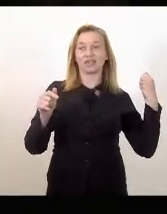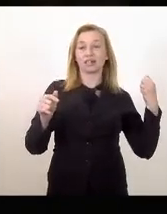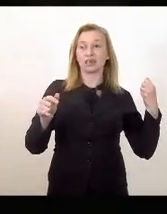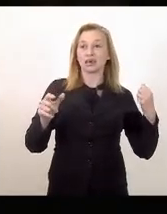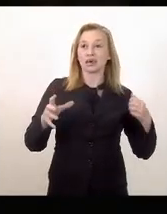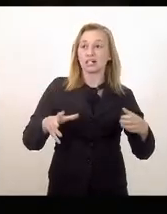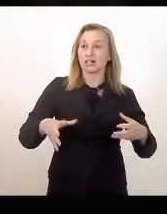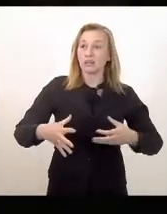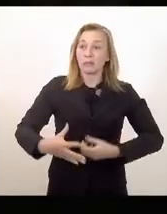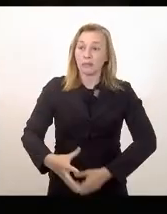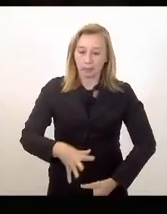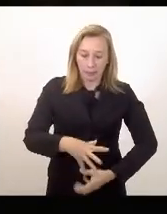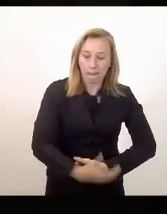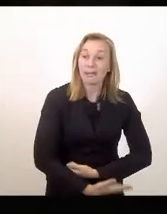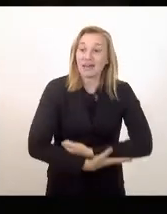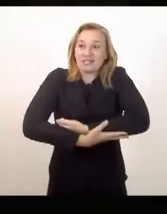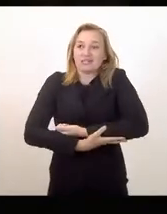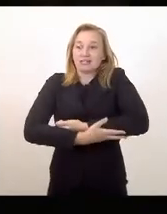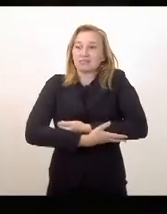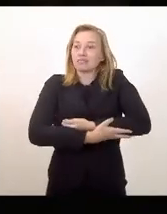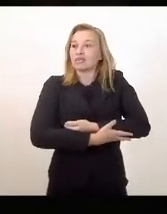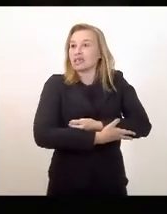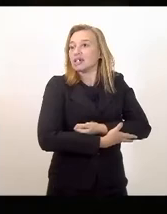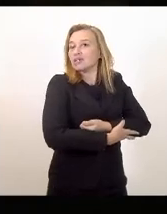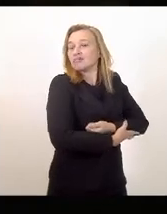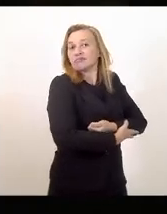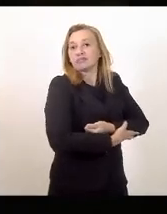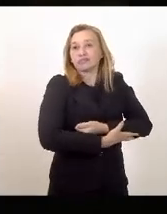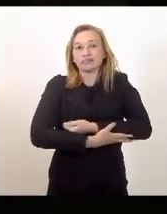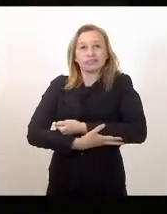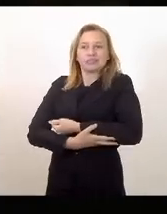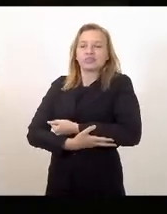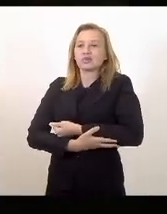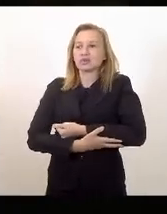inclusive crianças no seu colo.